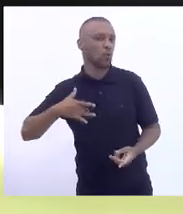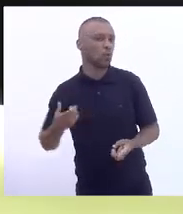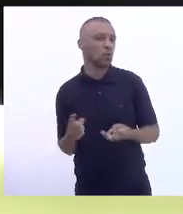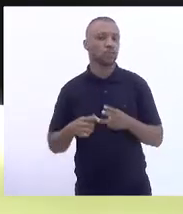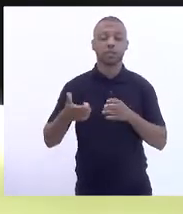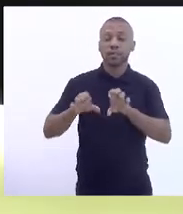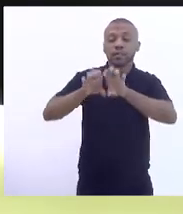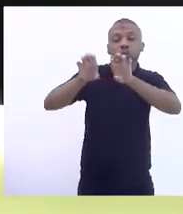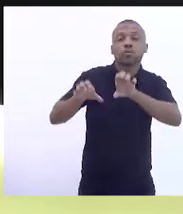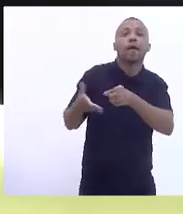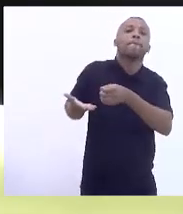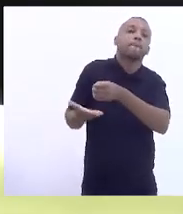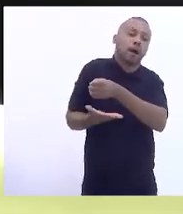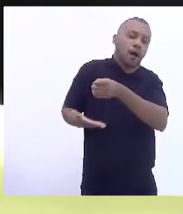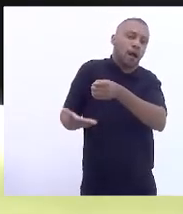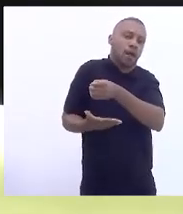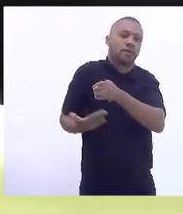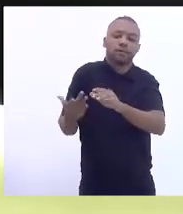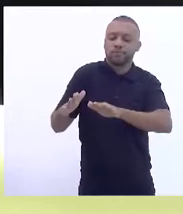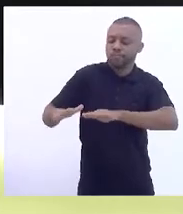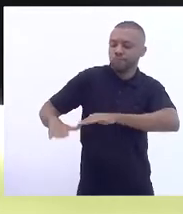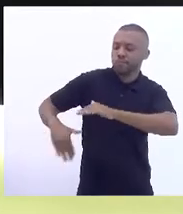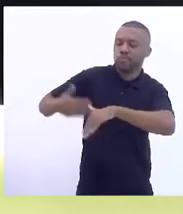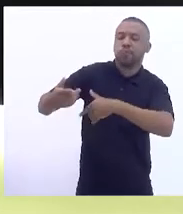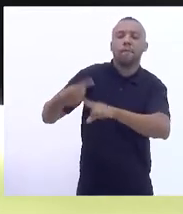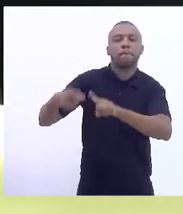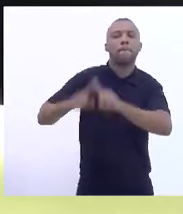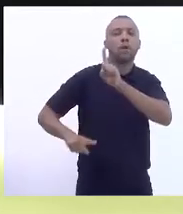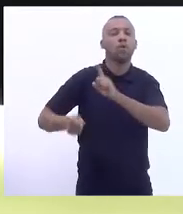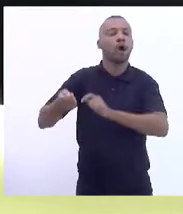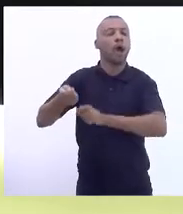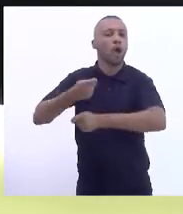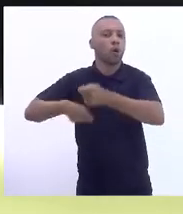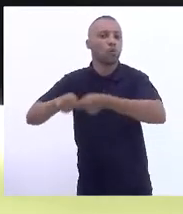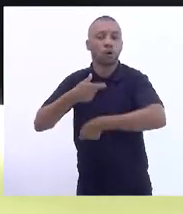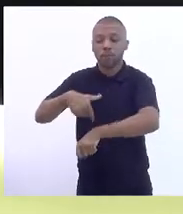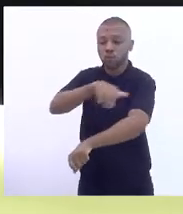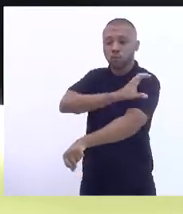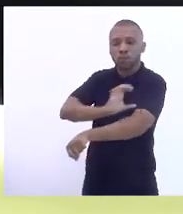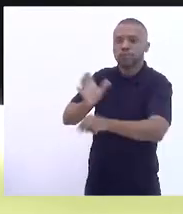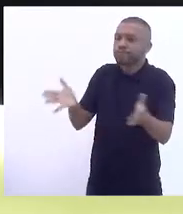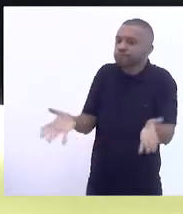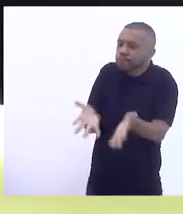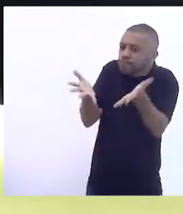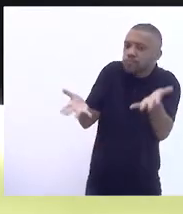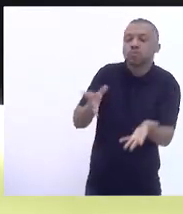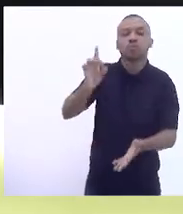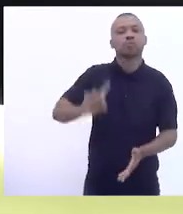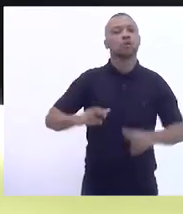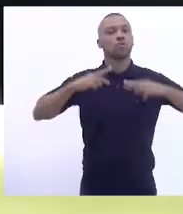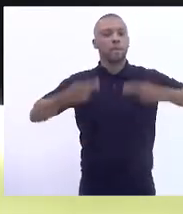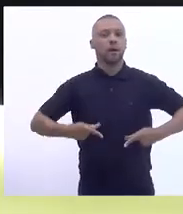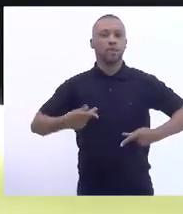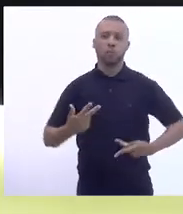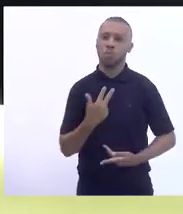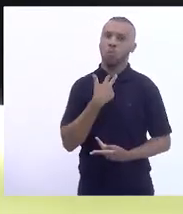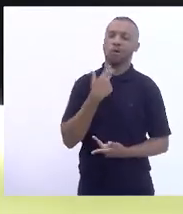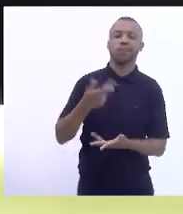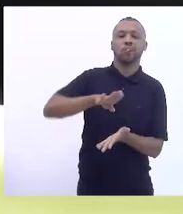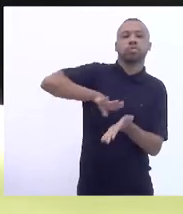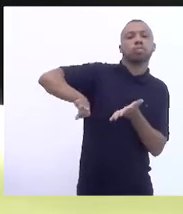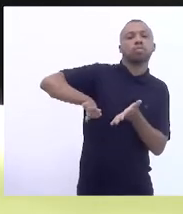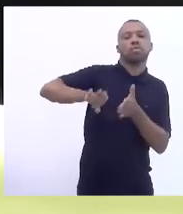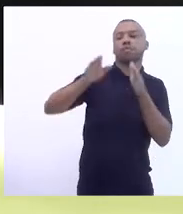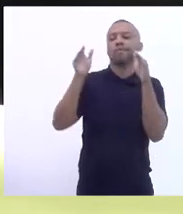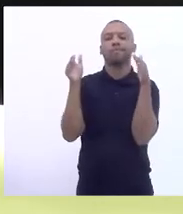infraestrutura desenvolvimento econômico cultura Direitos Humanos não pode estar